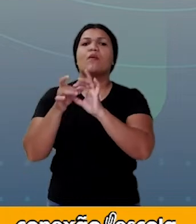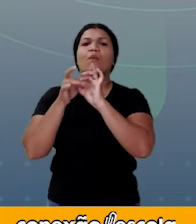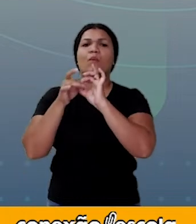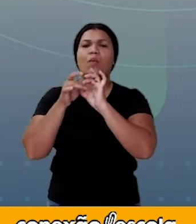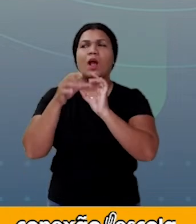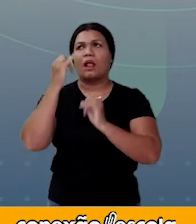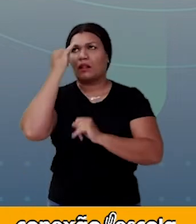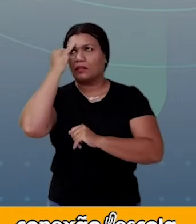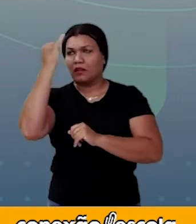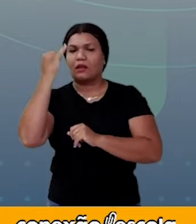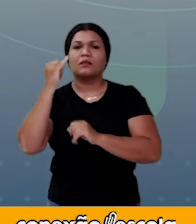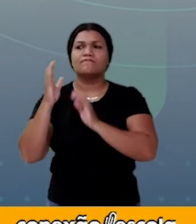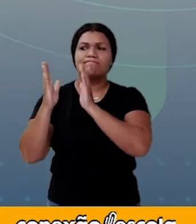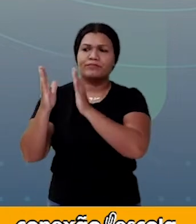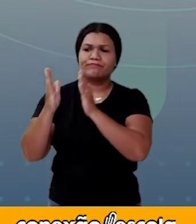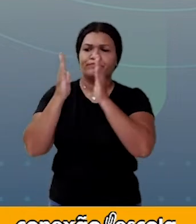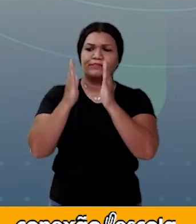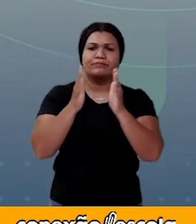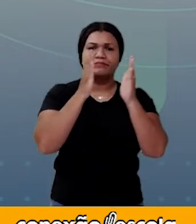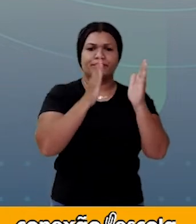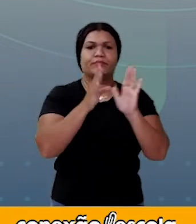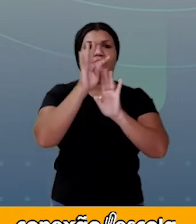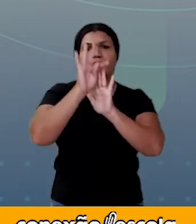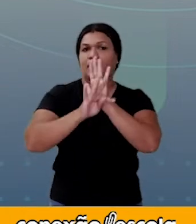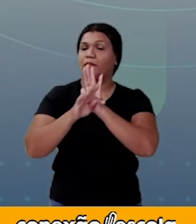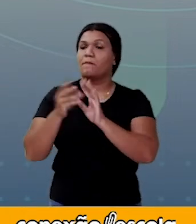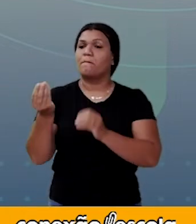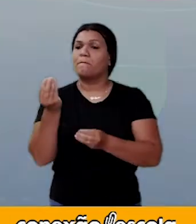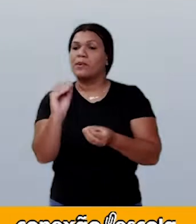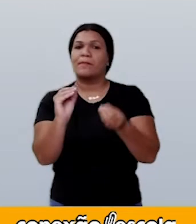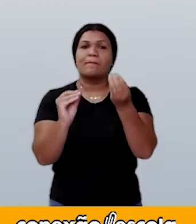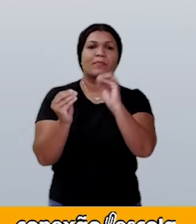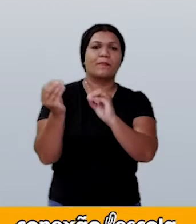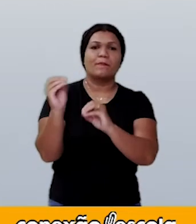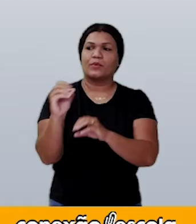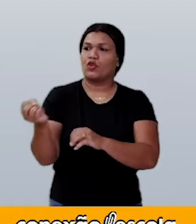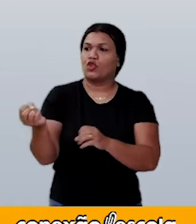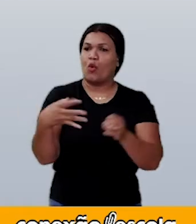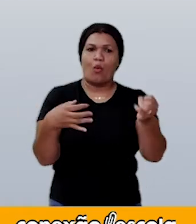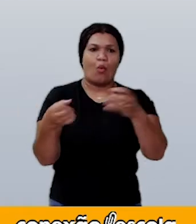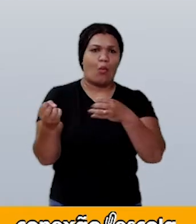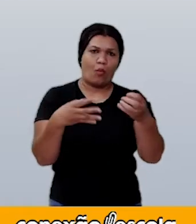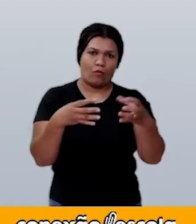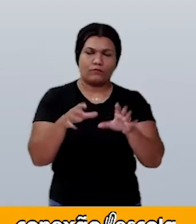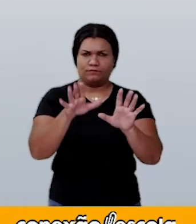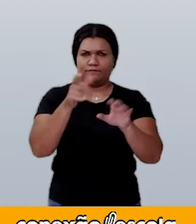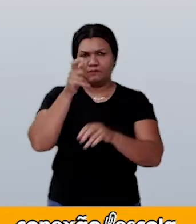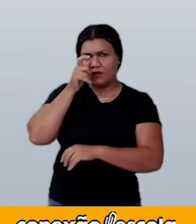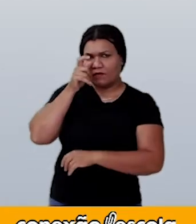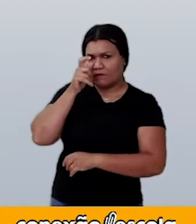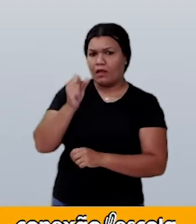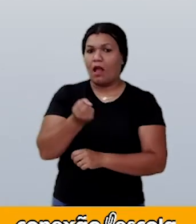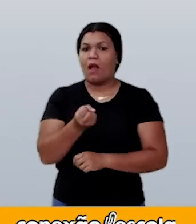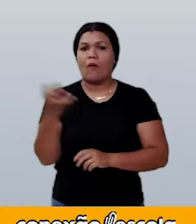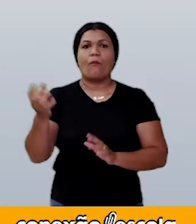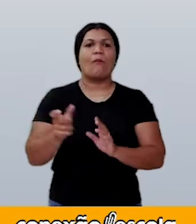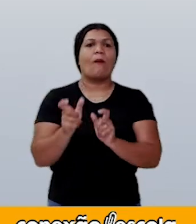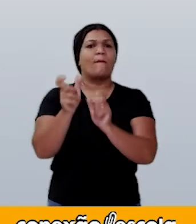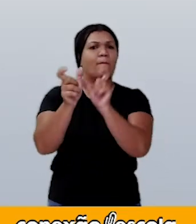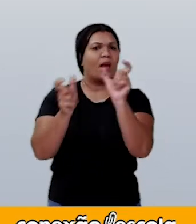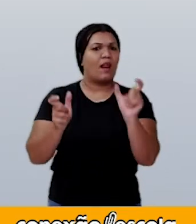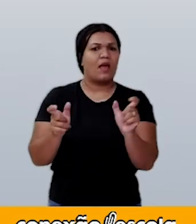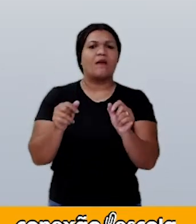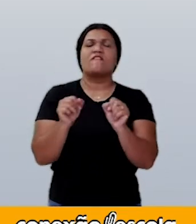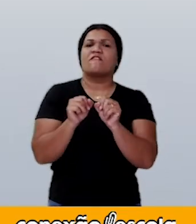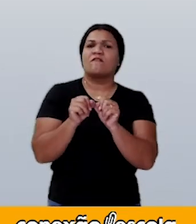ideias, unir as partes do texto, acrescentam novas. Vamos observar aqui que algumas palavras fazem